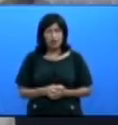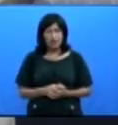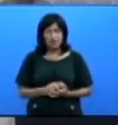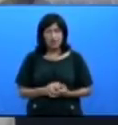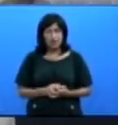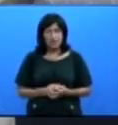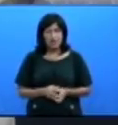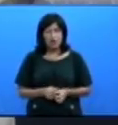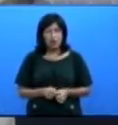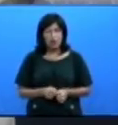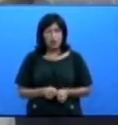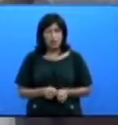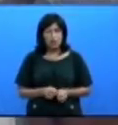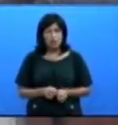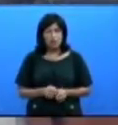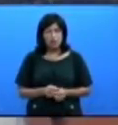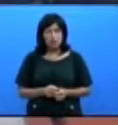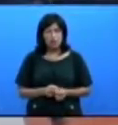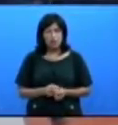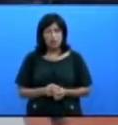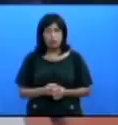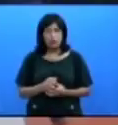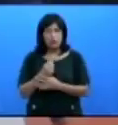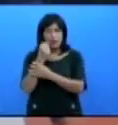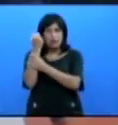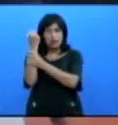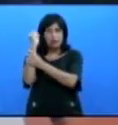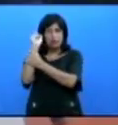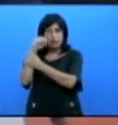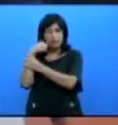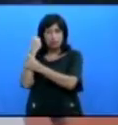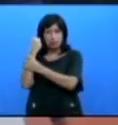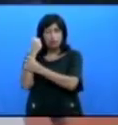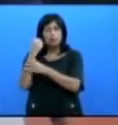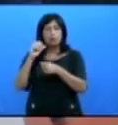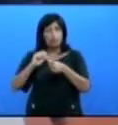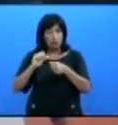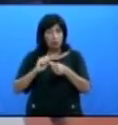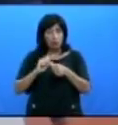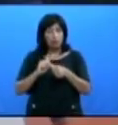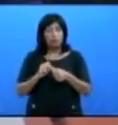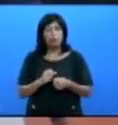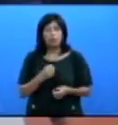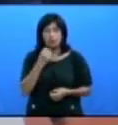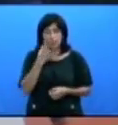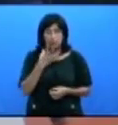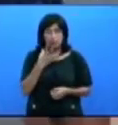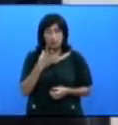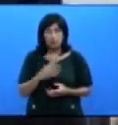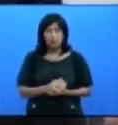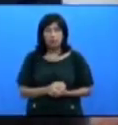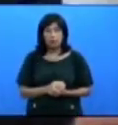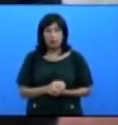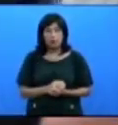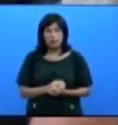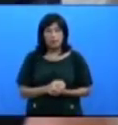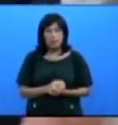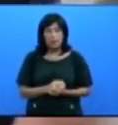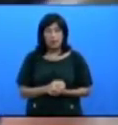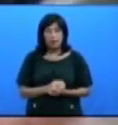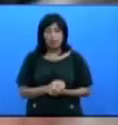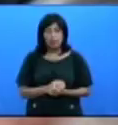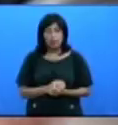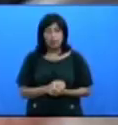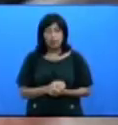de novembro, conquistou a medalha de ouro no Campeonato Brasileiro Master, categoria leve M4, realizado na cidade paulista